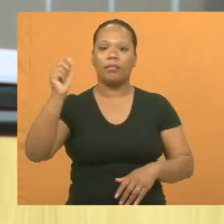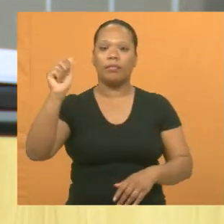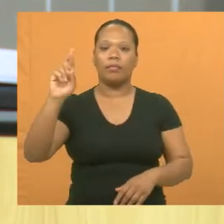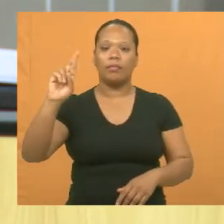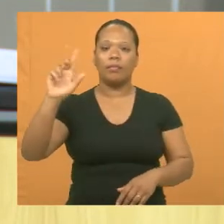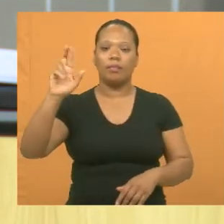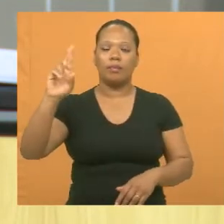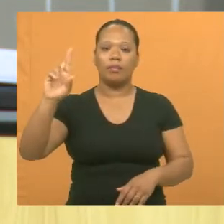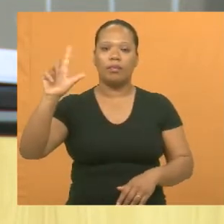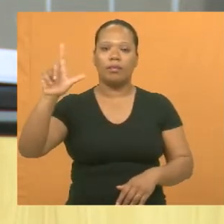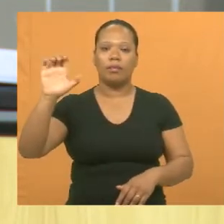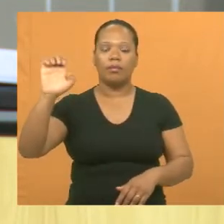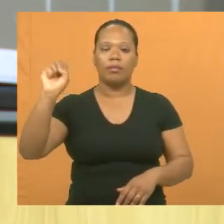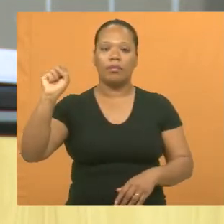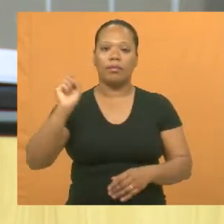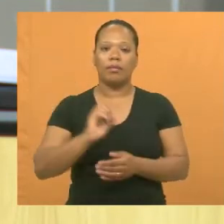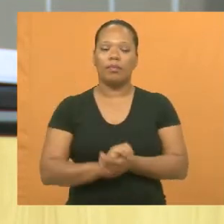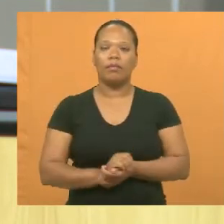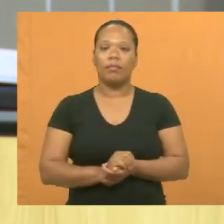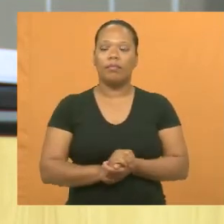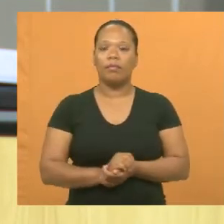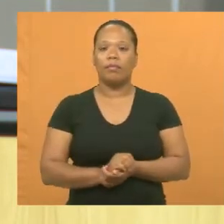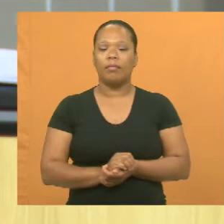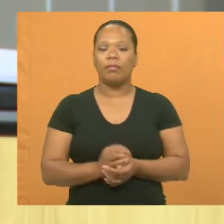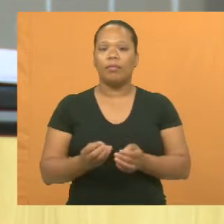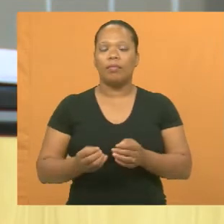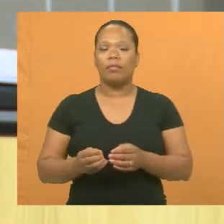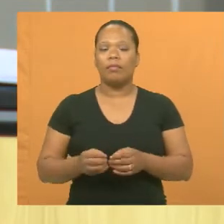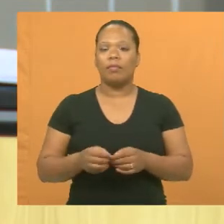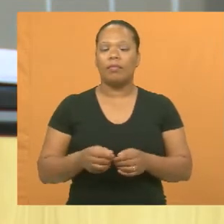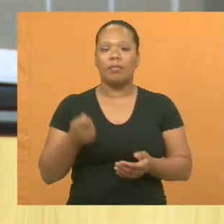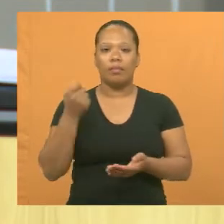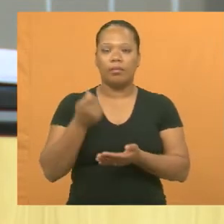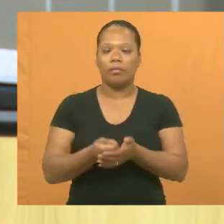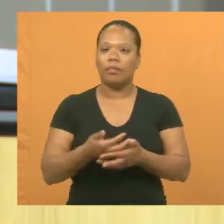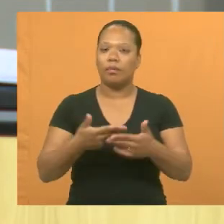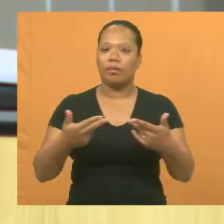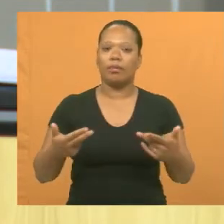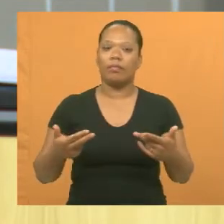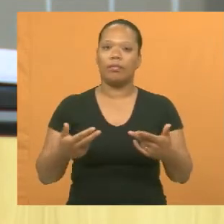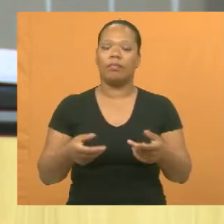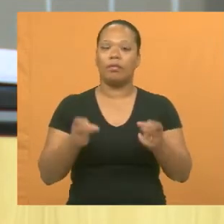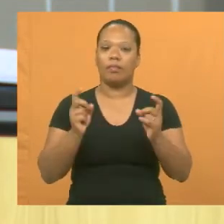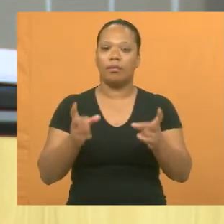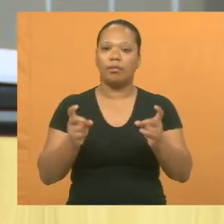de produtos diretamente do produtor rural. Autoria, vereador Juarez Araújo.